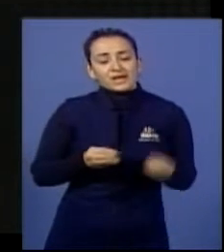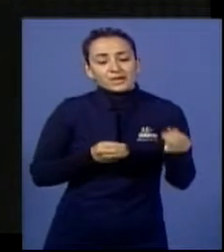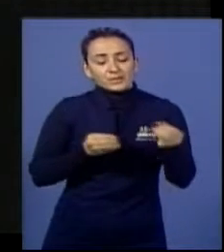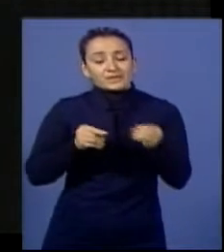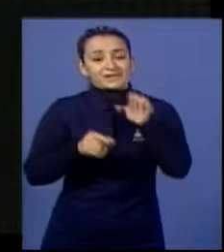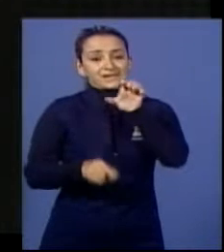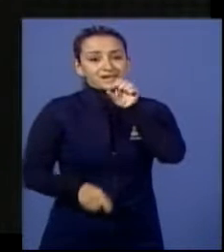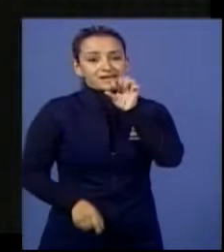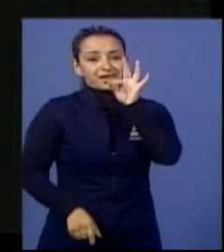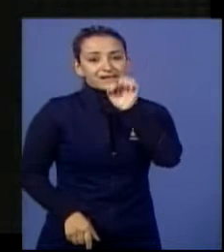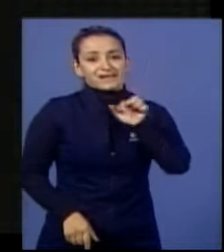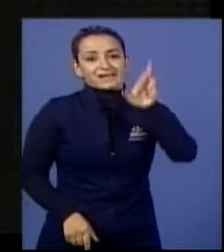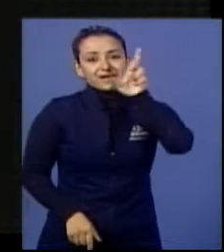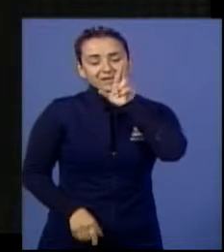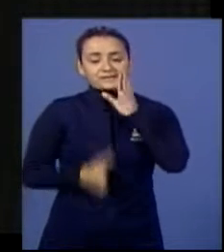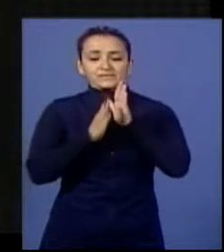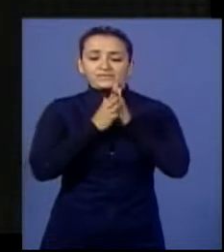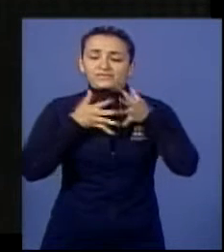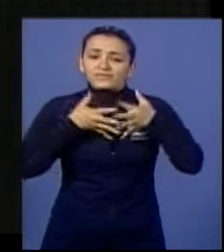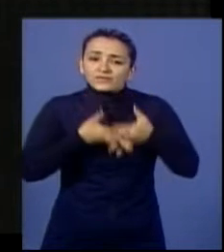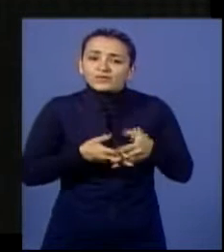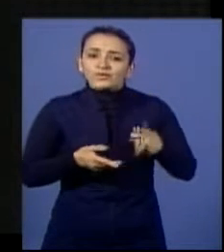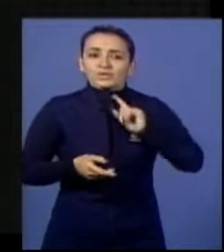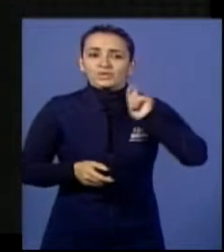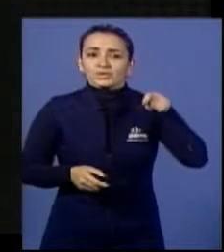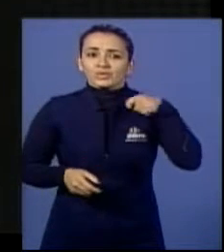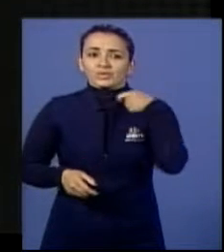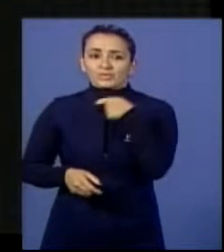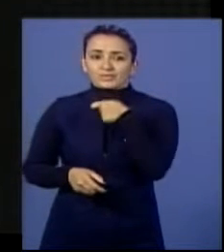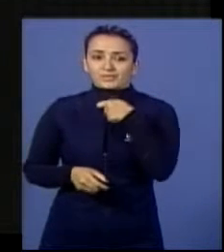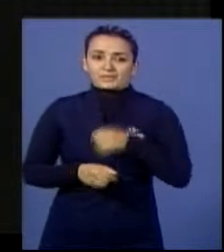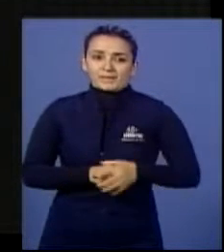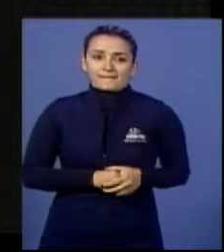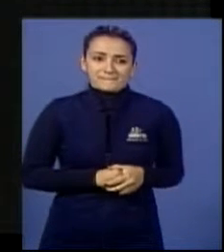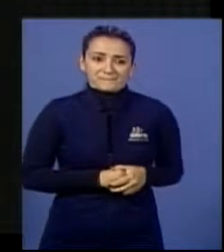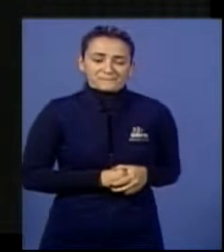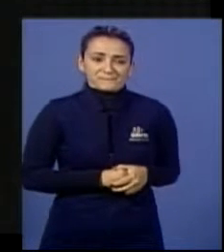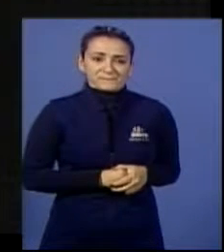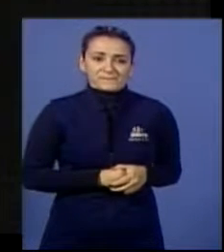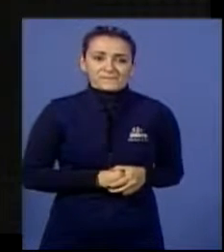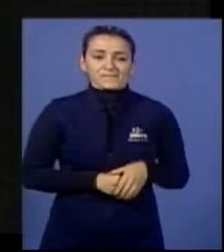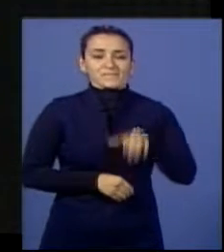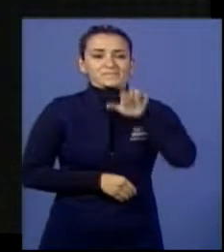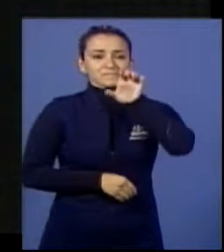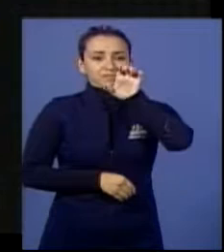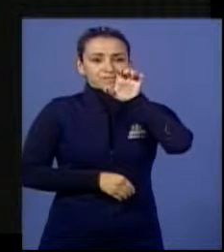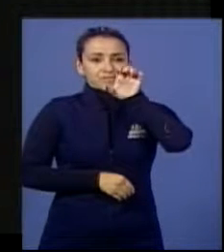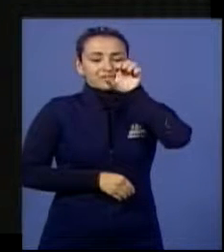éster, não confundir com a função éter.